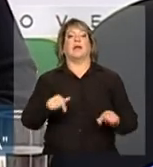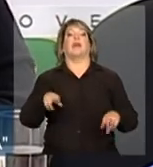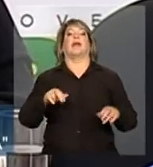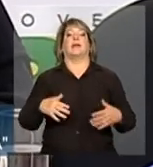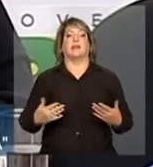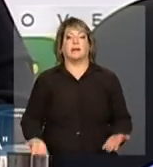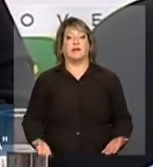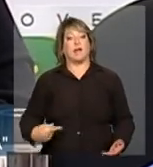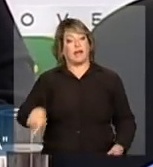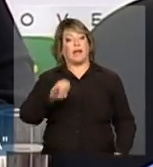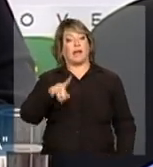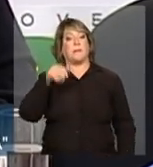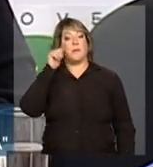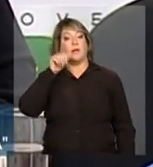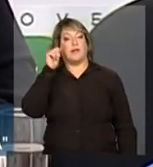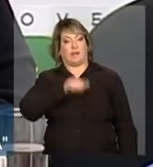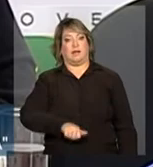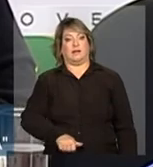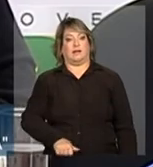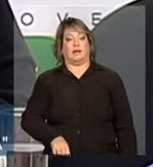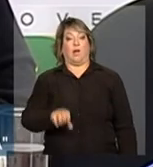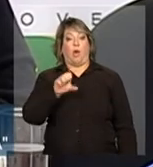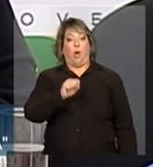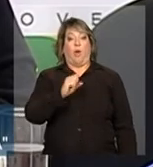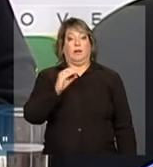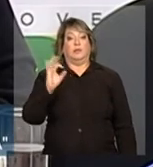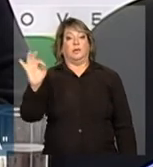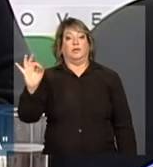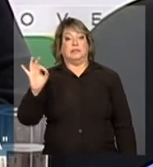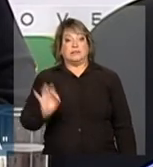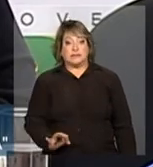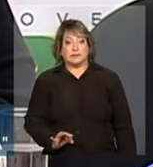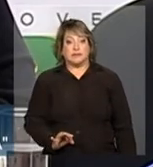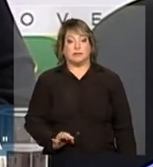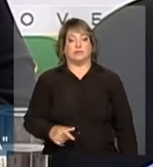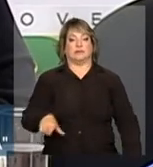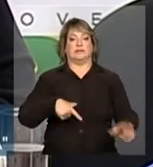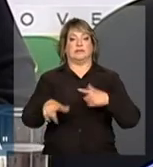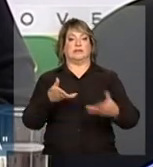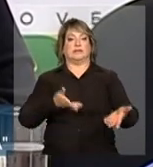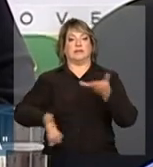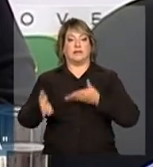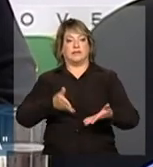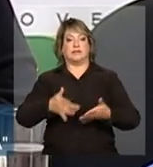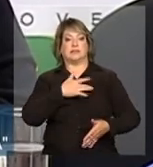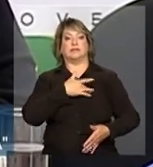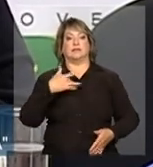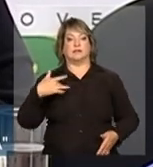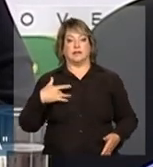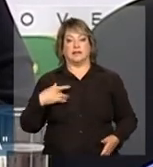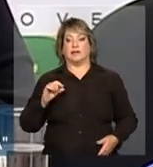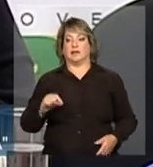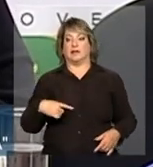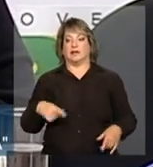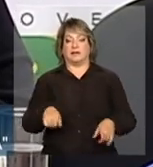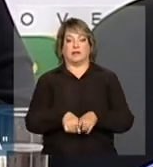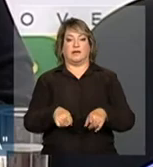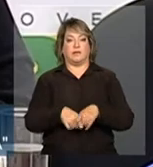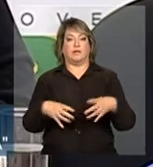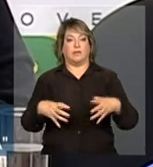político? São as mulheres. 80% dos serviços de saúde são